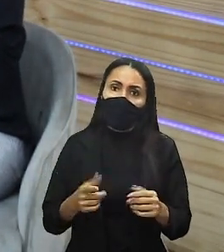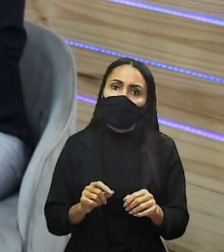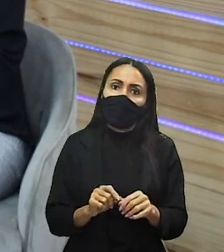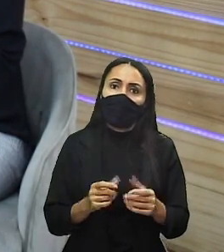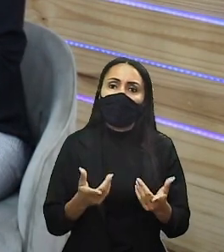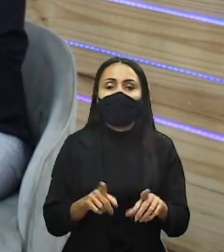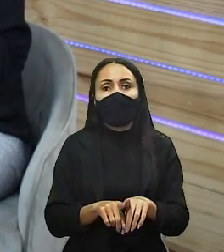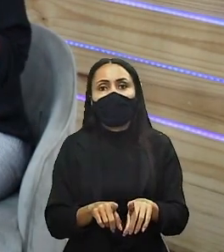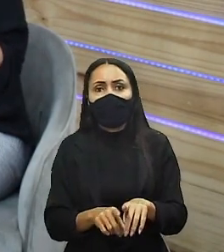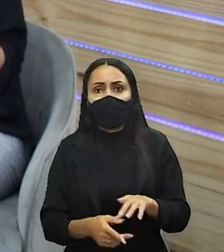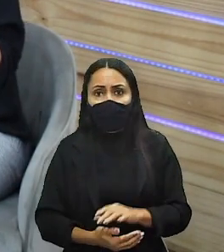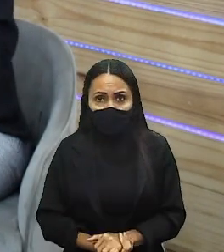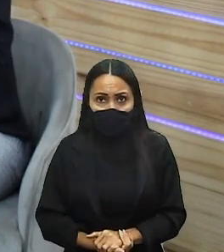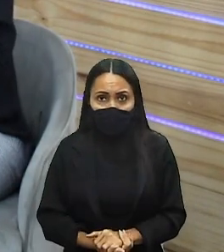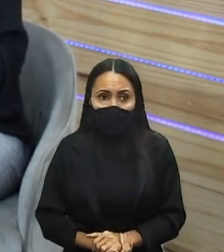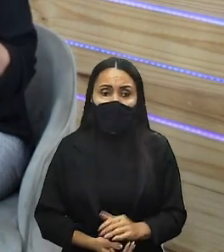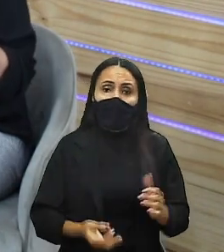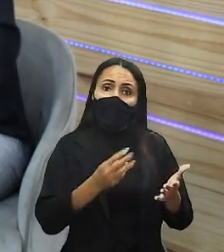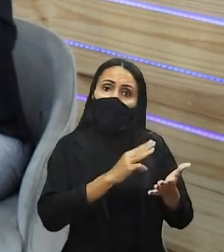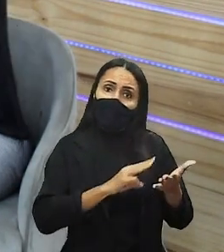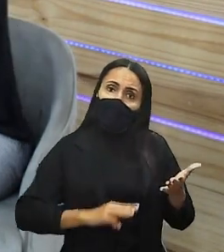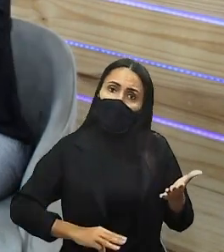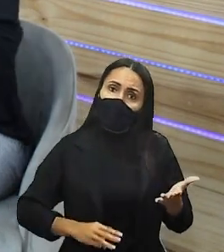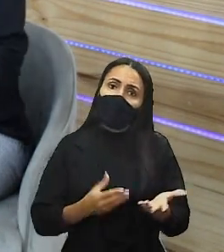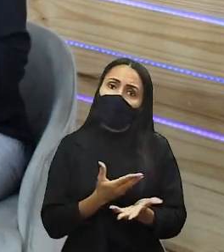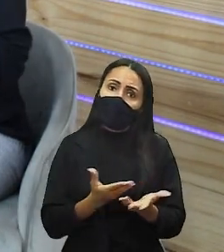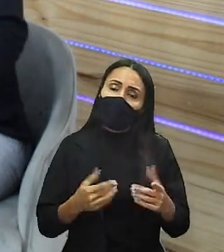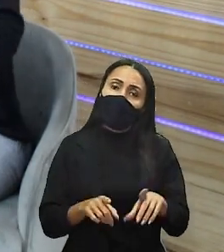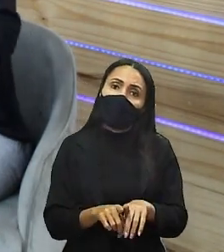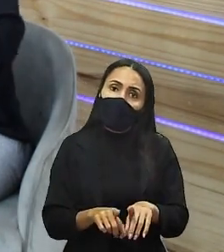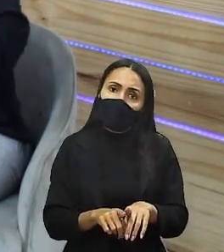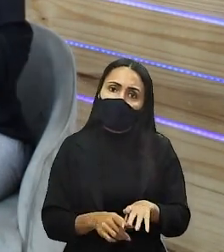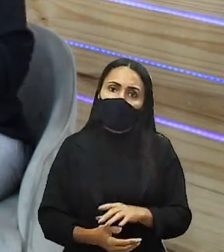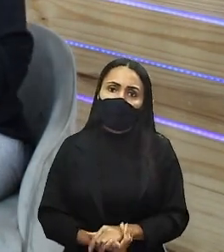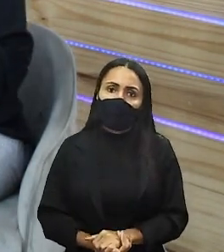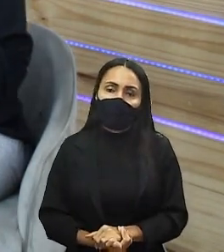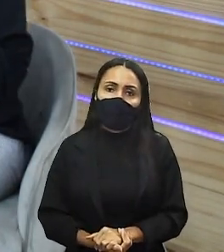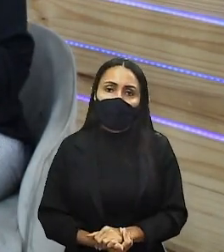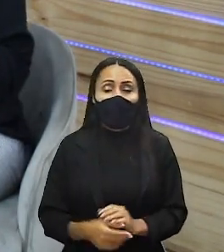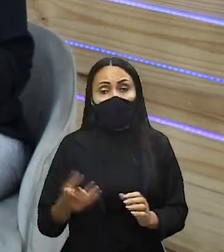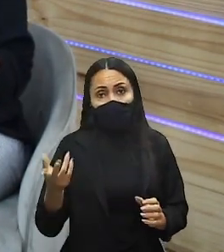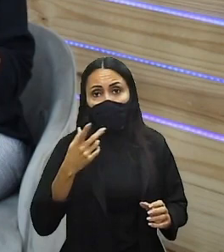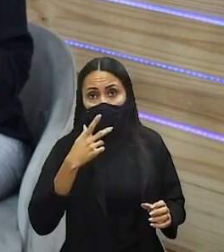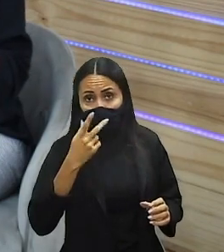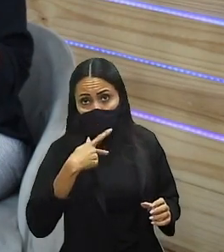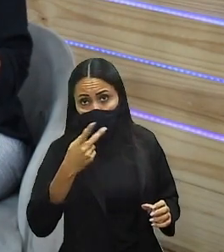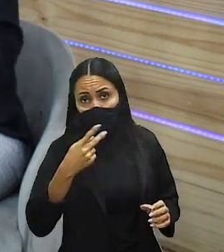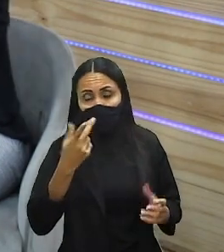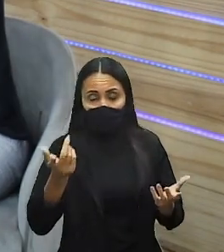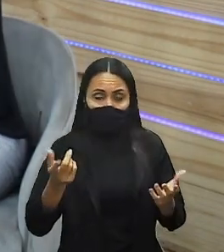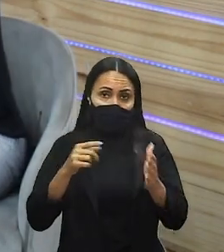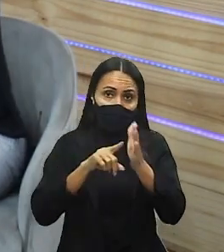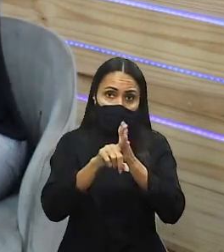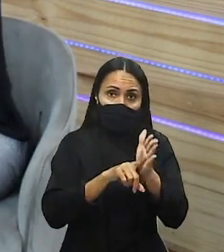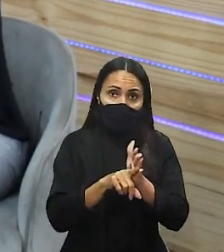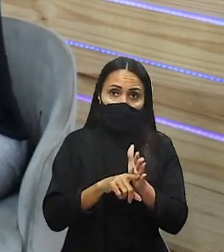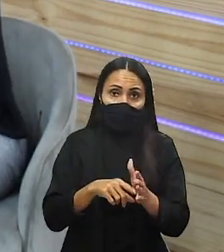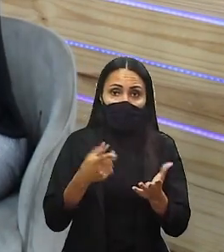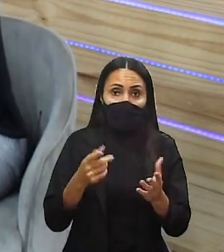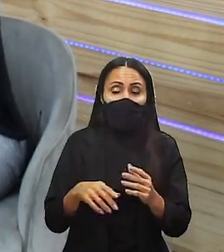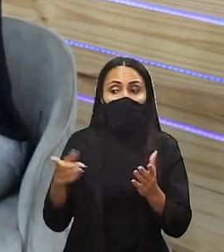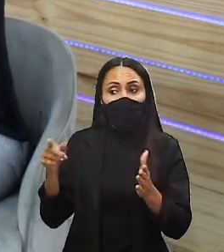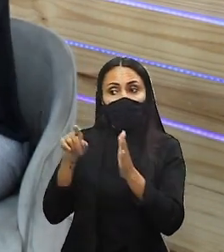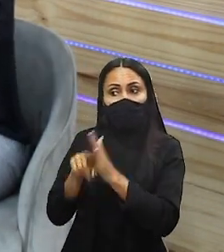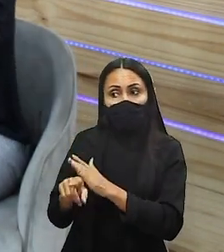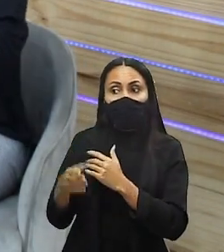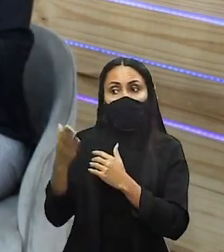gente também. Então, essa metodologia ativa, colocar ele lá no seu lugar. Vamos eu e você vai fazer a pesquisa, mas quem vai fazer é você. Eu lhe digo mais ou menos onde